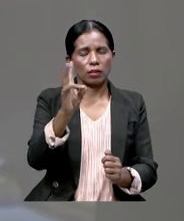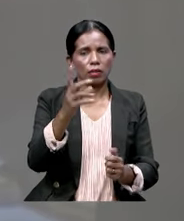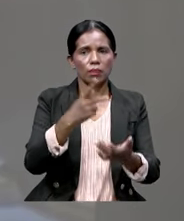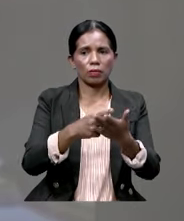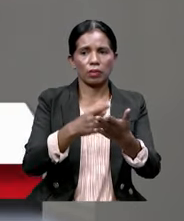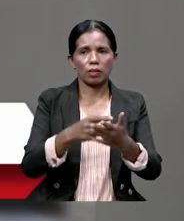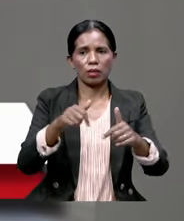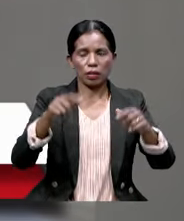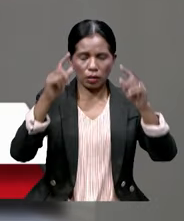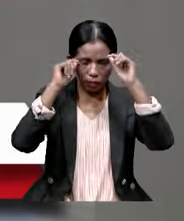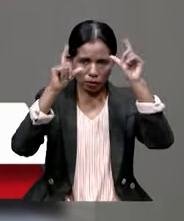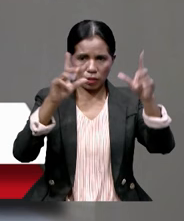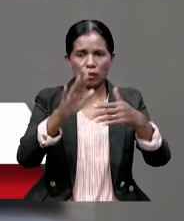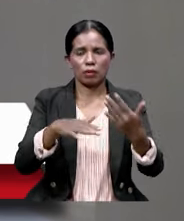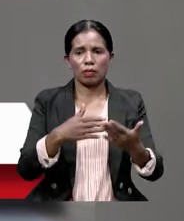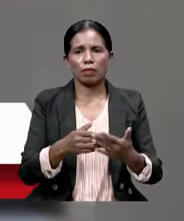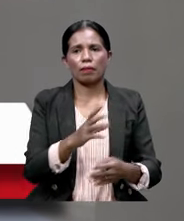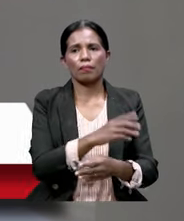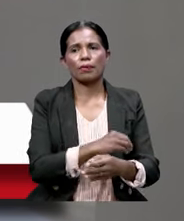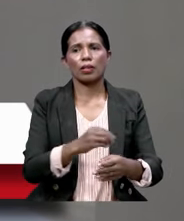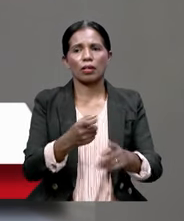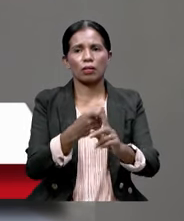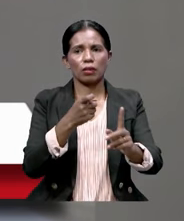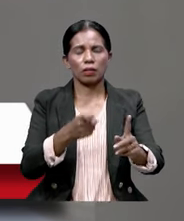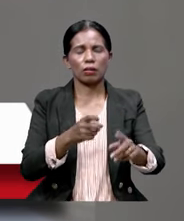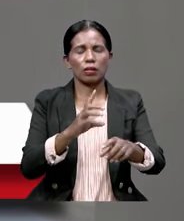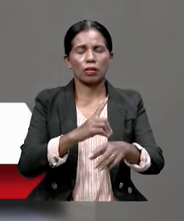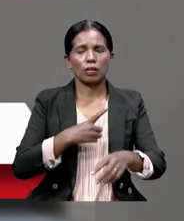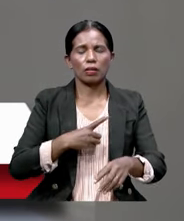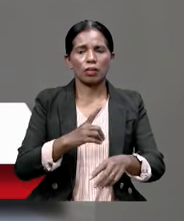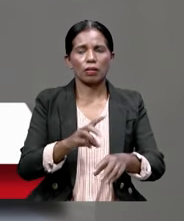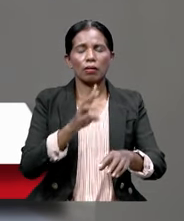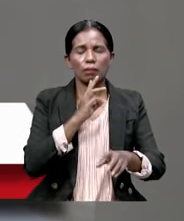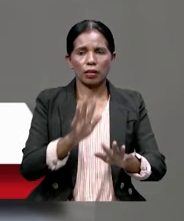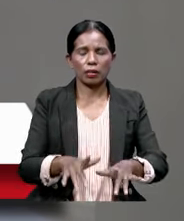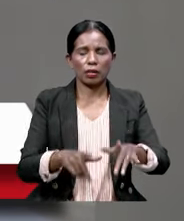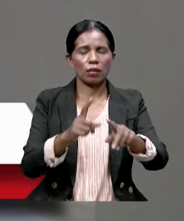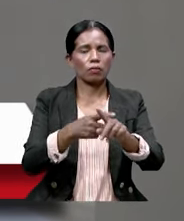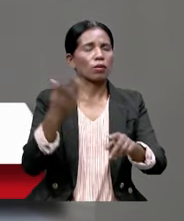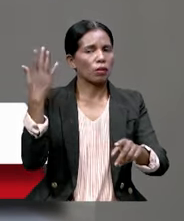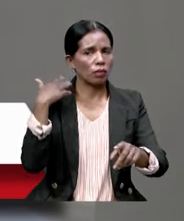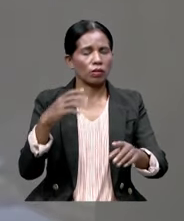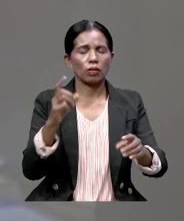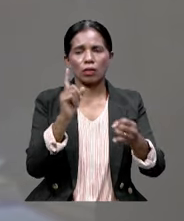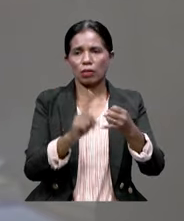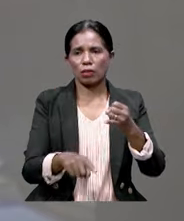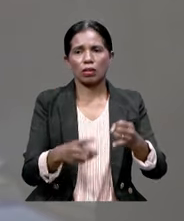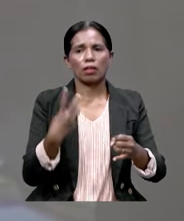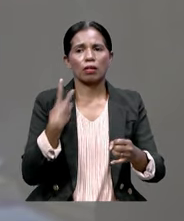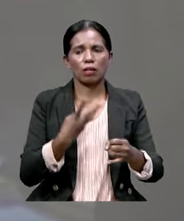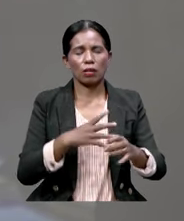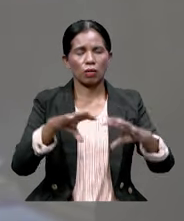iha território Timor Tomat. Causa husi inundação iha fulang hirak liuba. Mai bem no fim, fui na dao